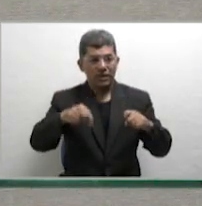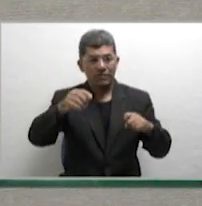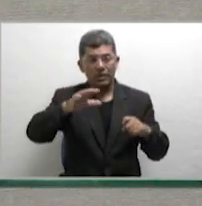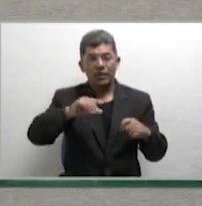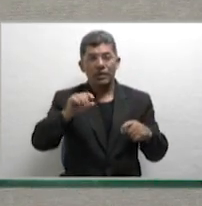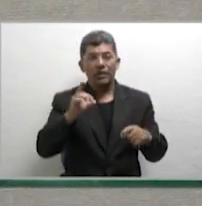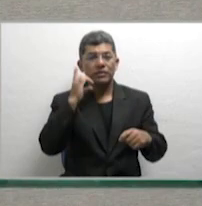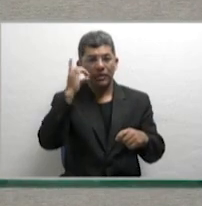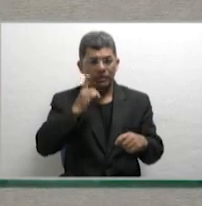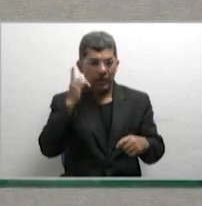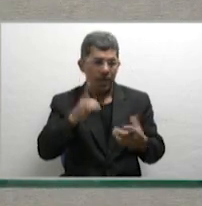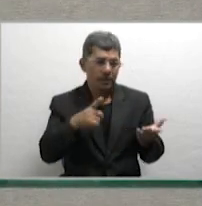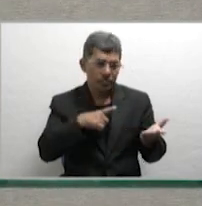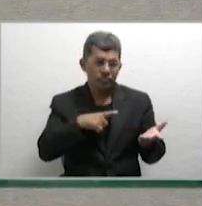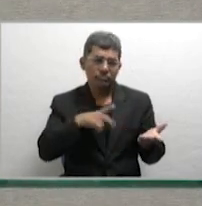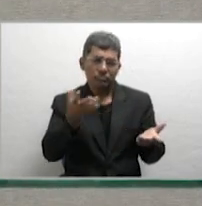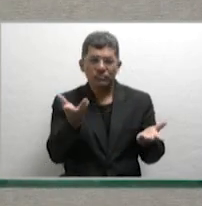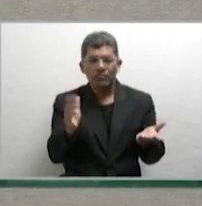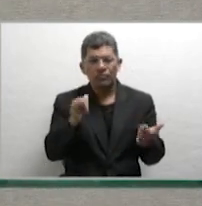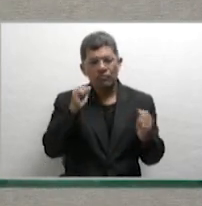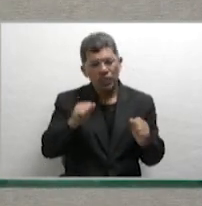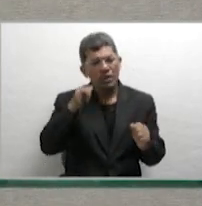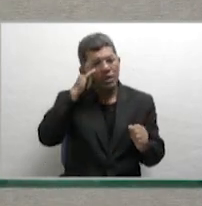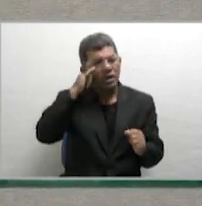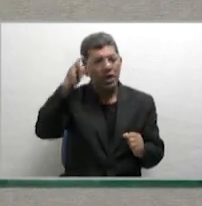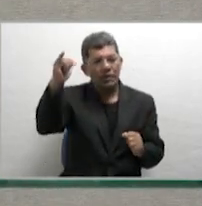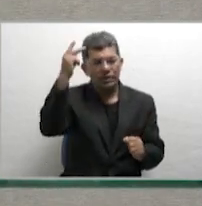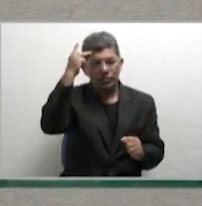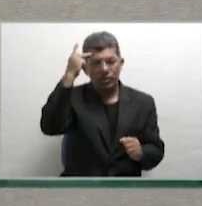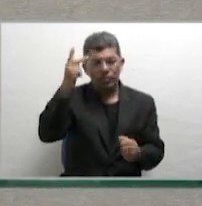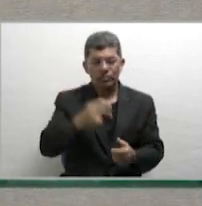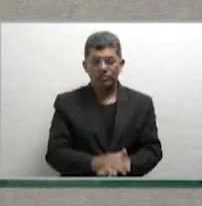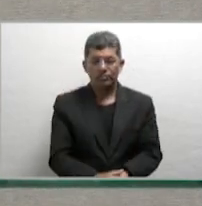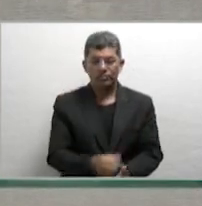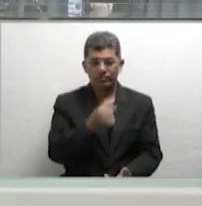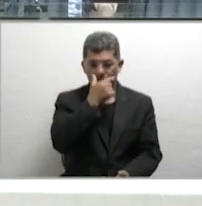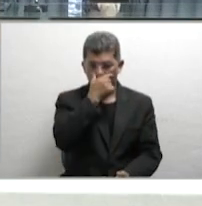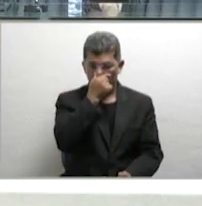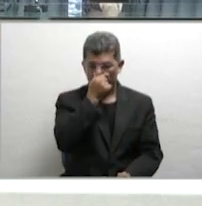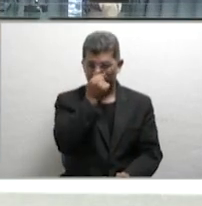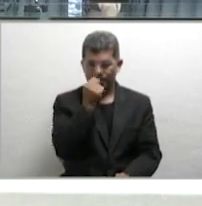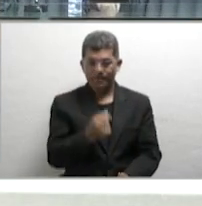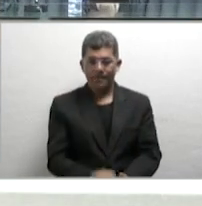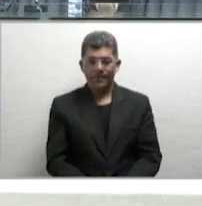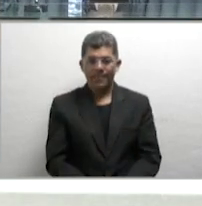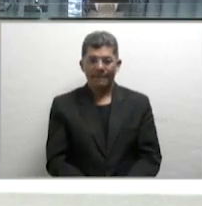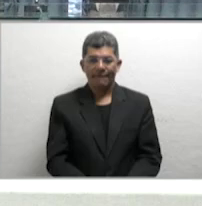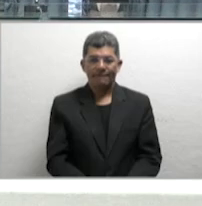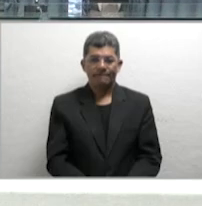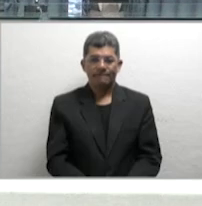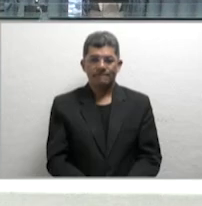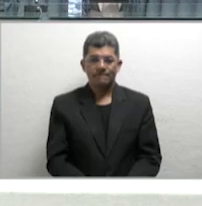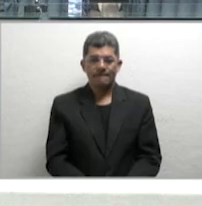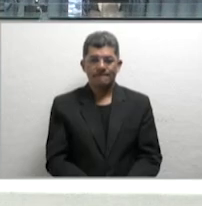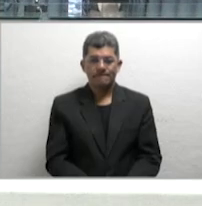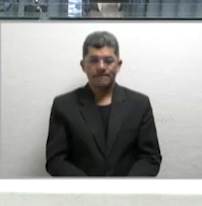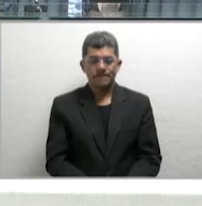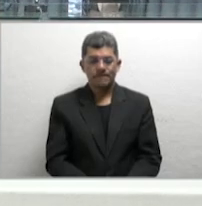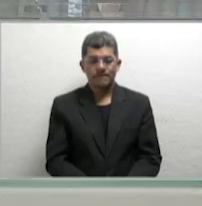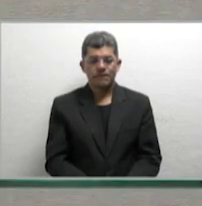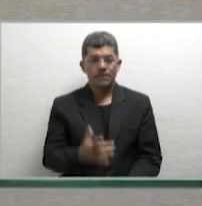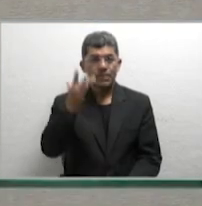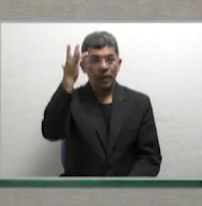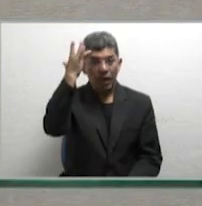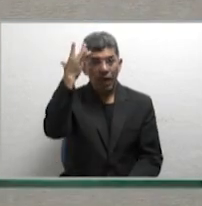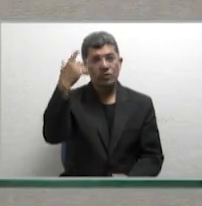deputados, então, eu acho que é algo que deve... 30 segundos para que a deputada conclua, por favor. Acho que é algo